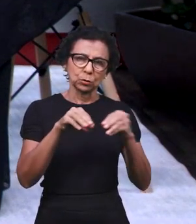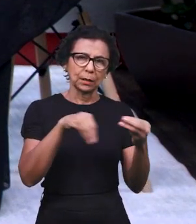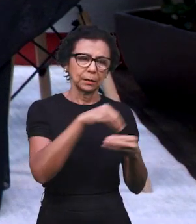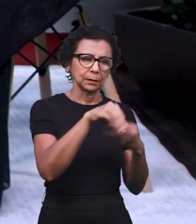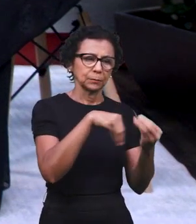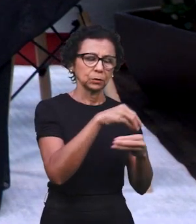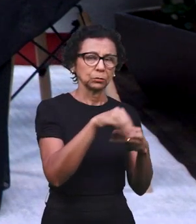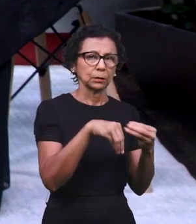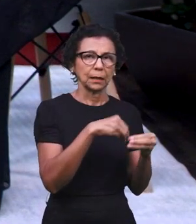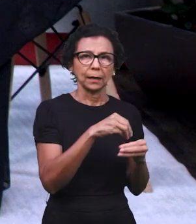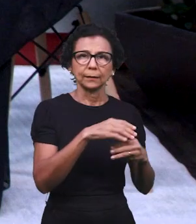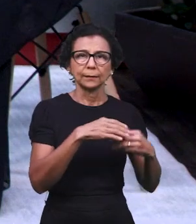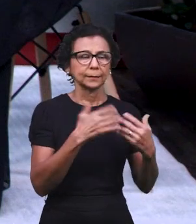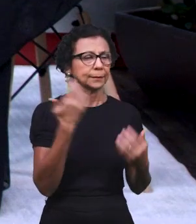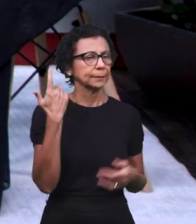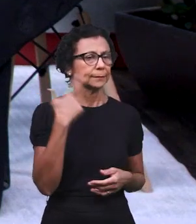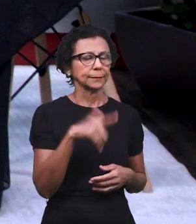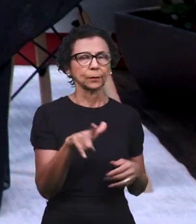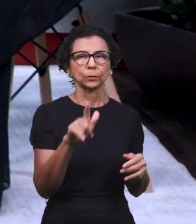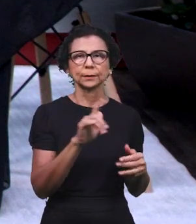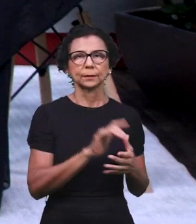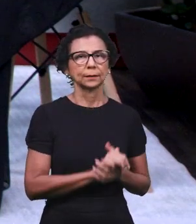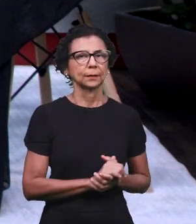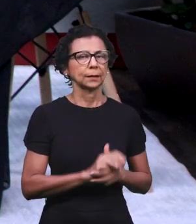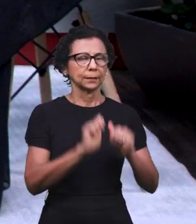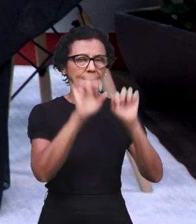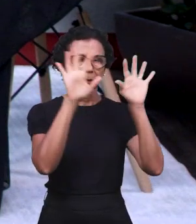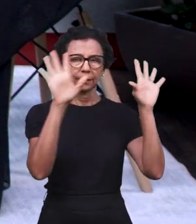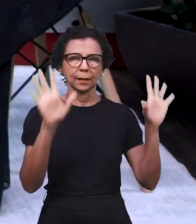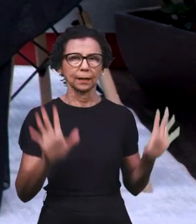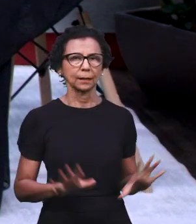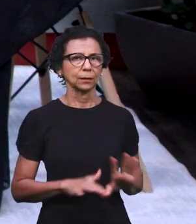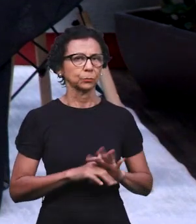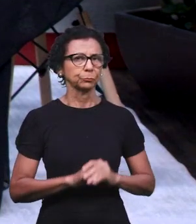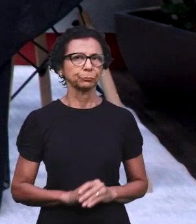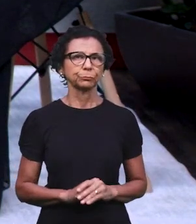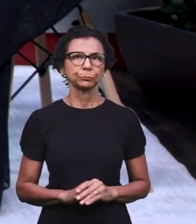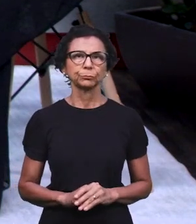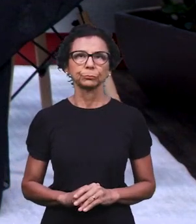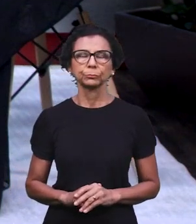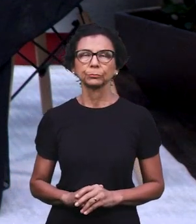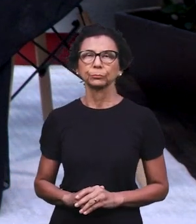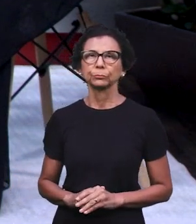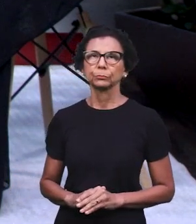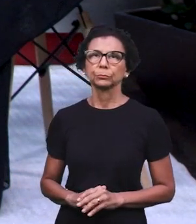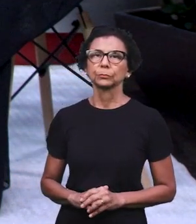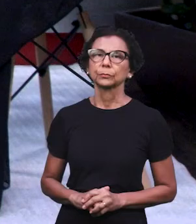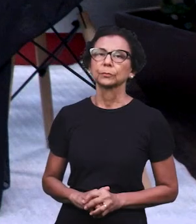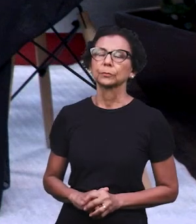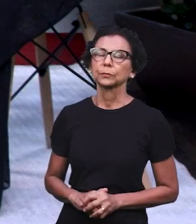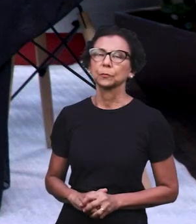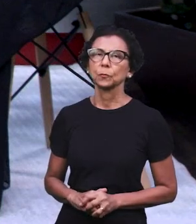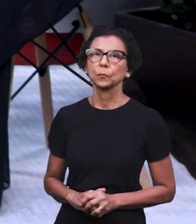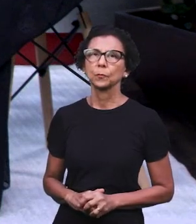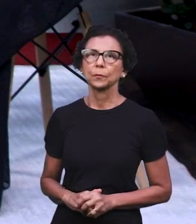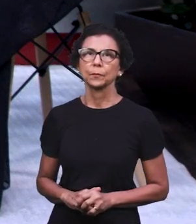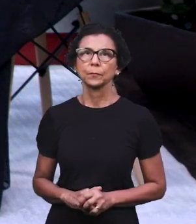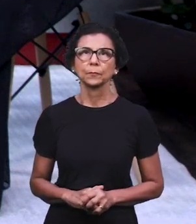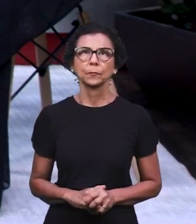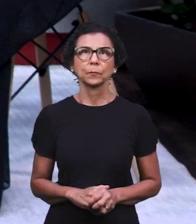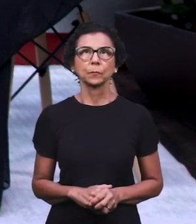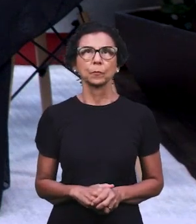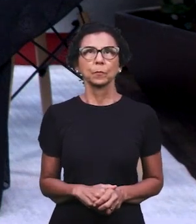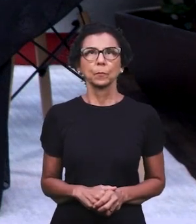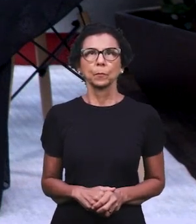uma restauração estética para salvar esse dente. Nós gostamos de dizer, André, que a técnica, ela independe, o resultado vai ser obtido. A